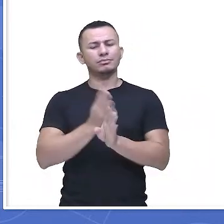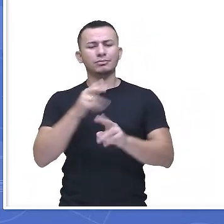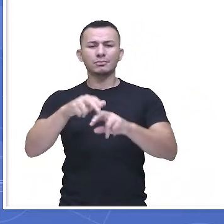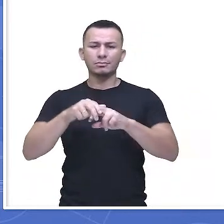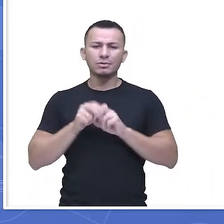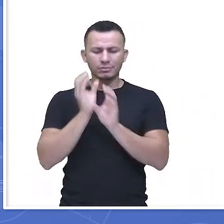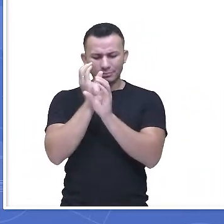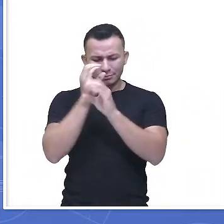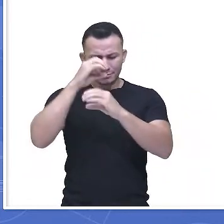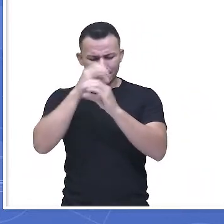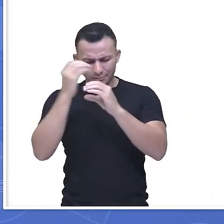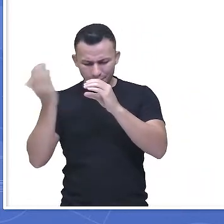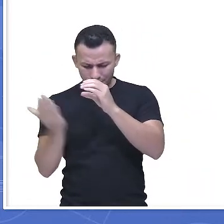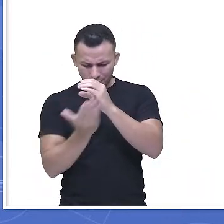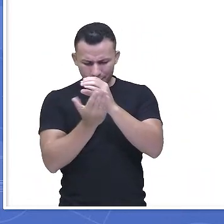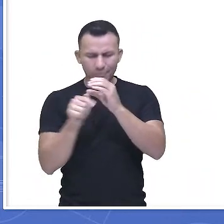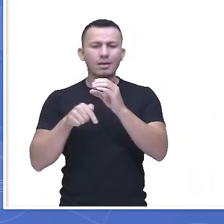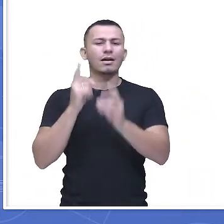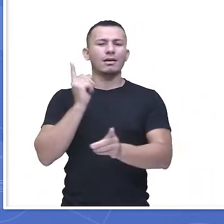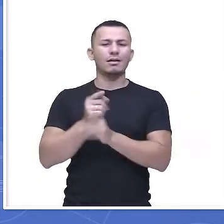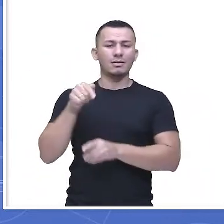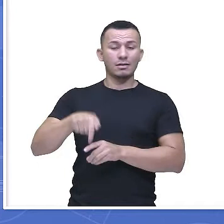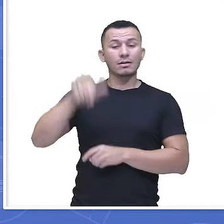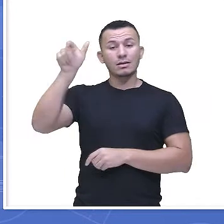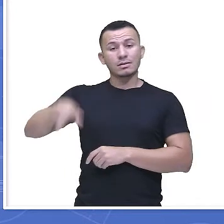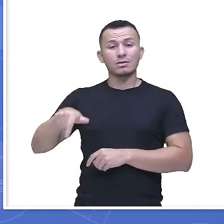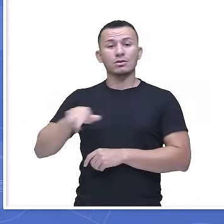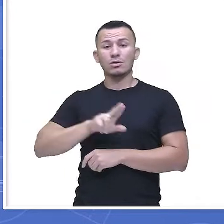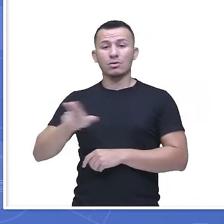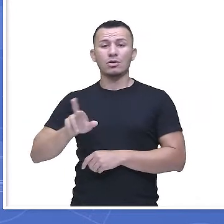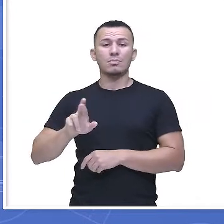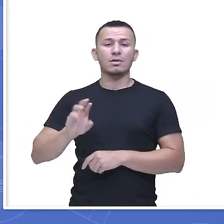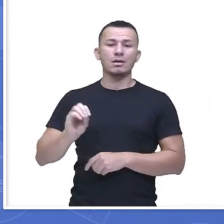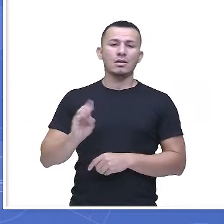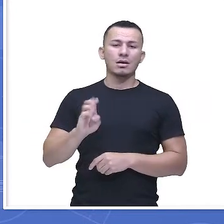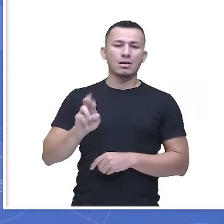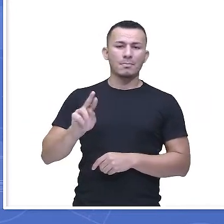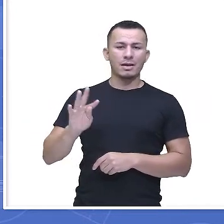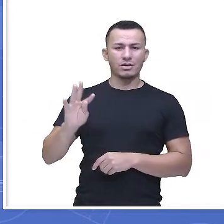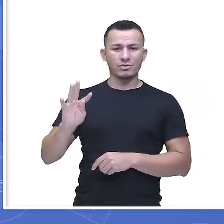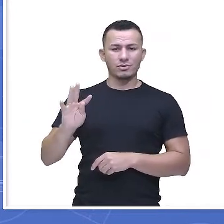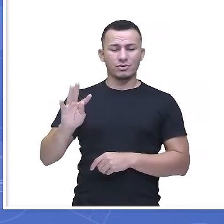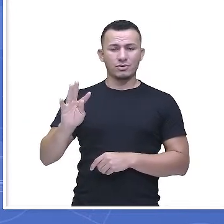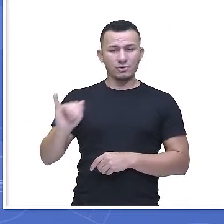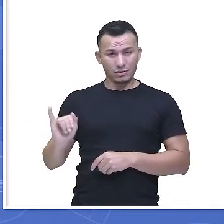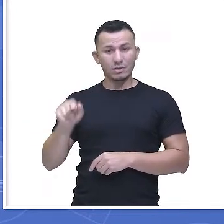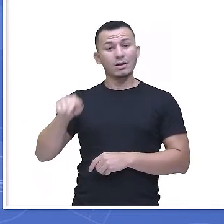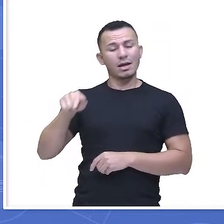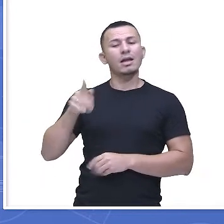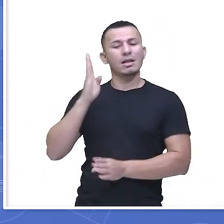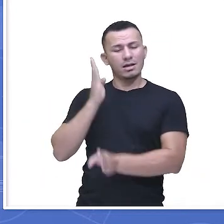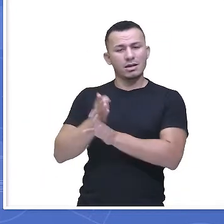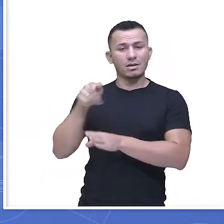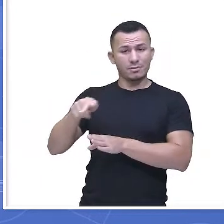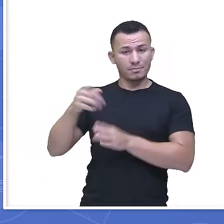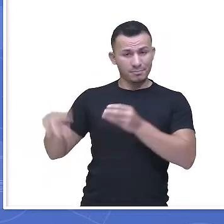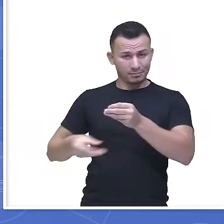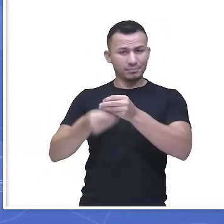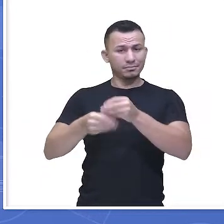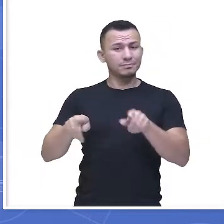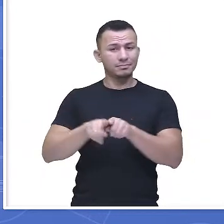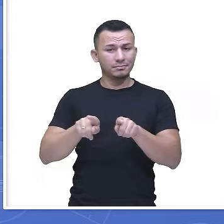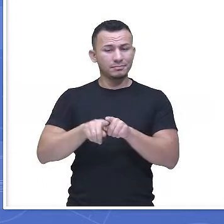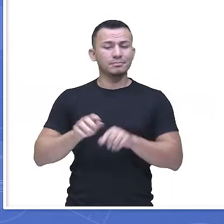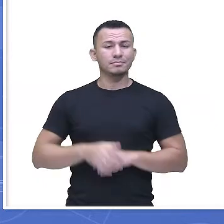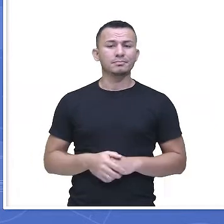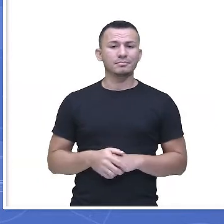ao microscópio. E esse cientista foi Robert Hooke. Olha só aí a contribuição do Robert Hooke. Ele analisou